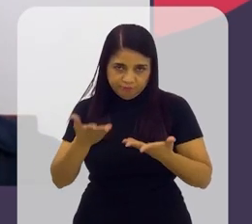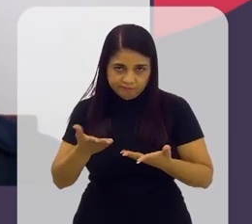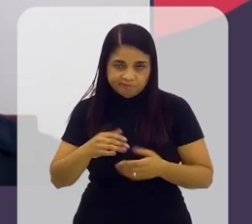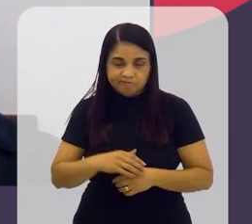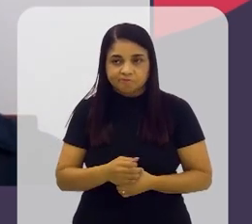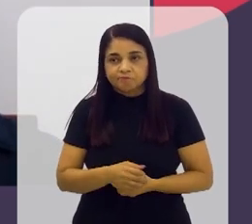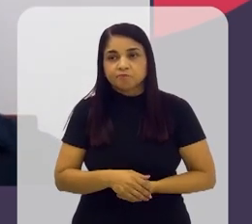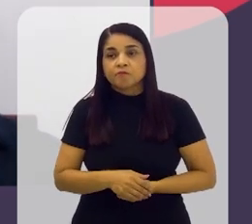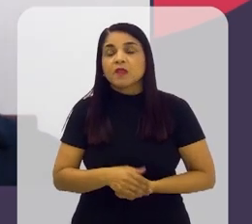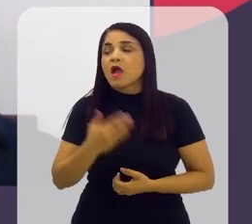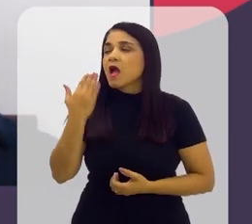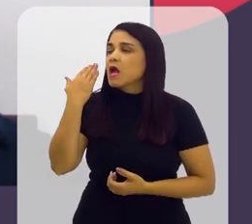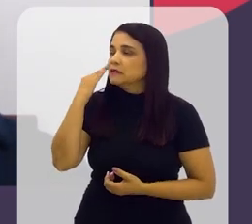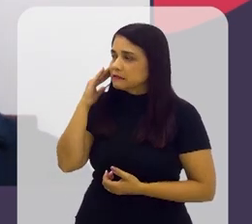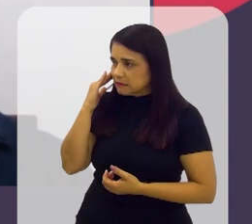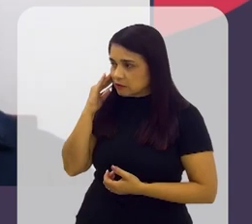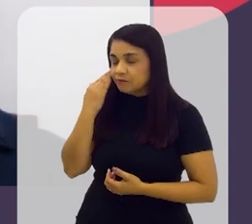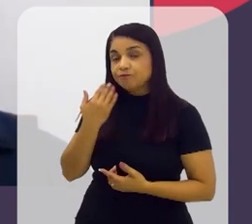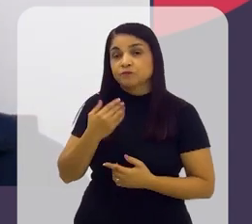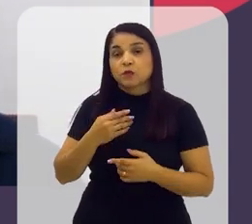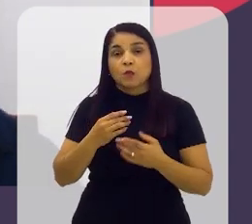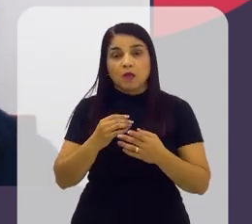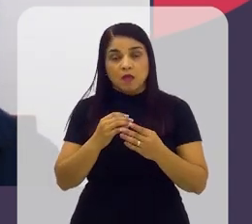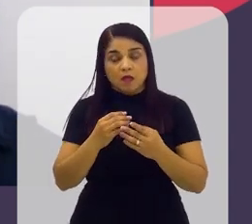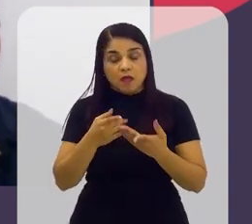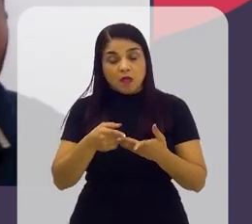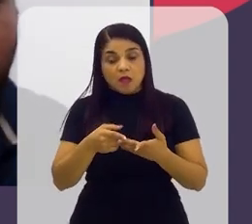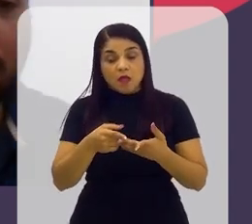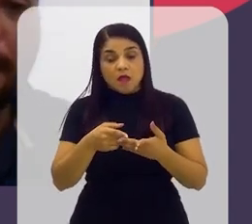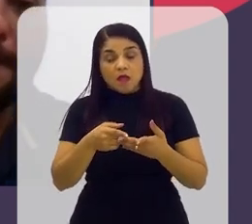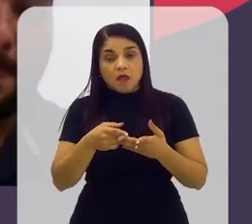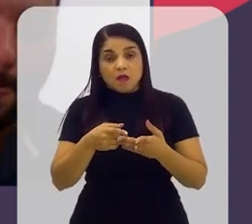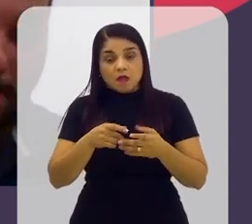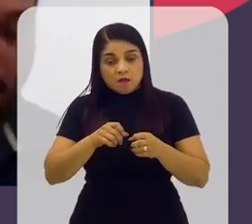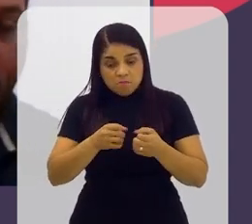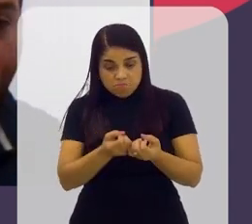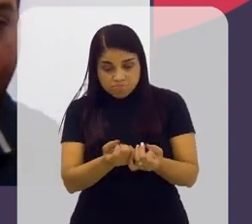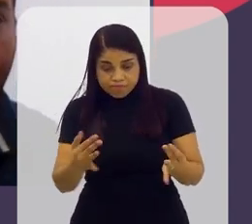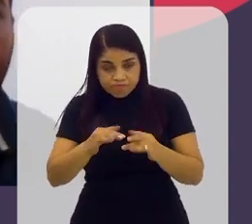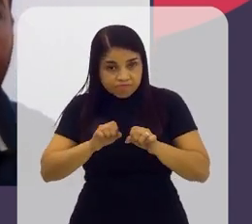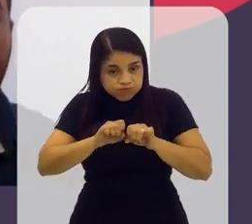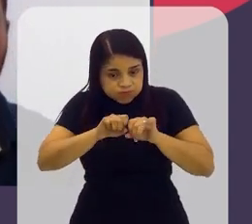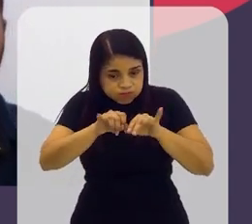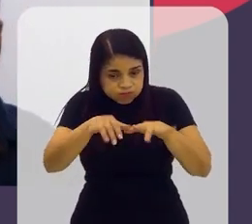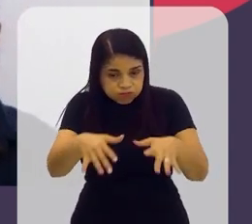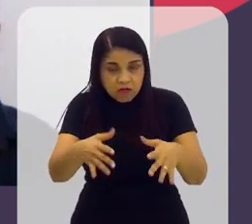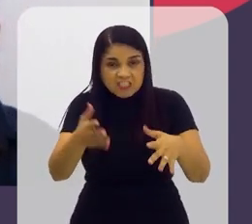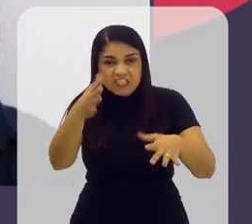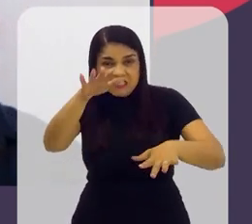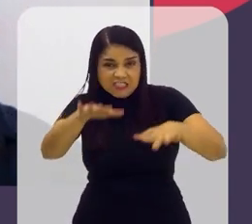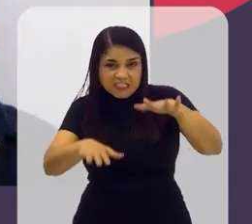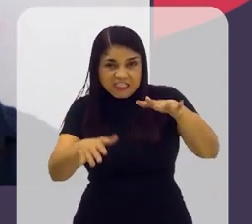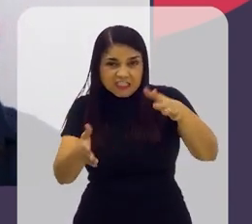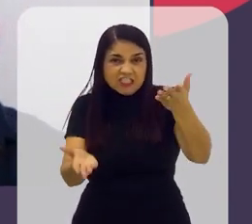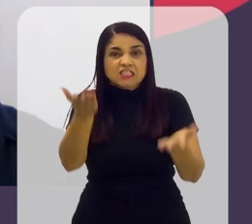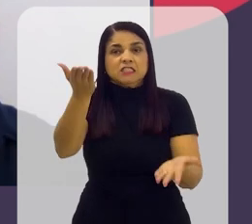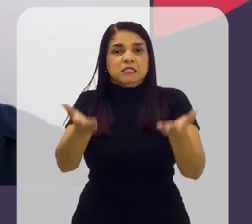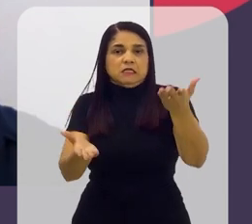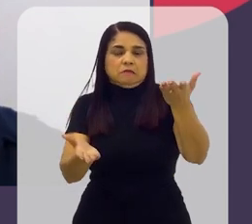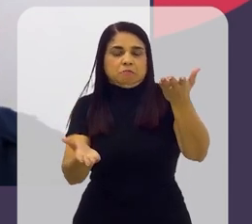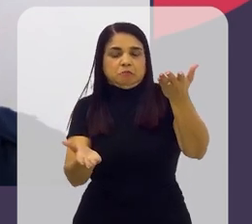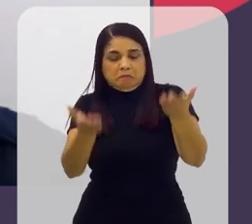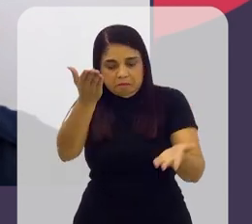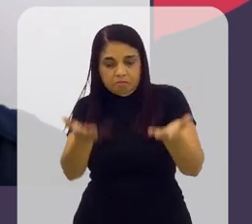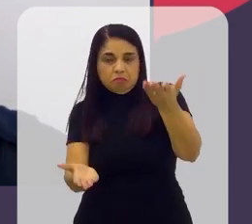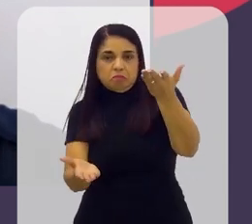Entendi. É, então, quer dizer, a planta invasora, ela sempre vai desequilibrar de alguma forma aquele local, né?